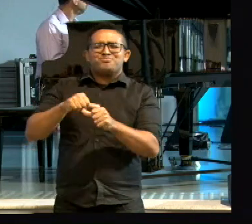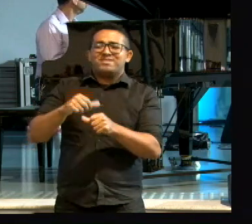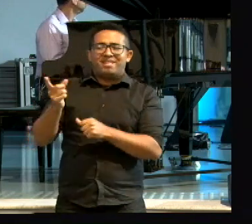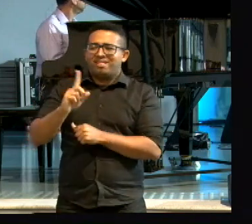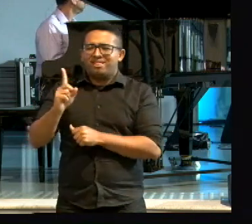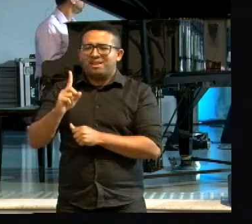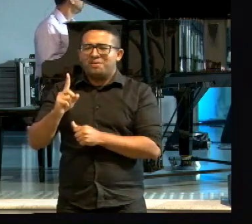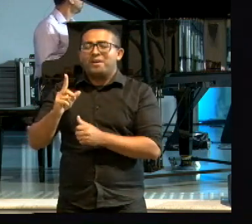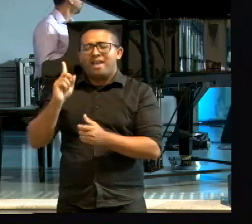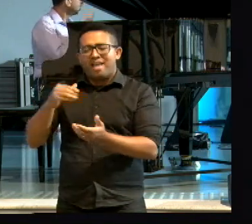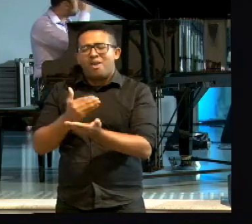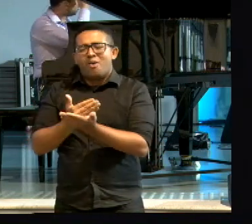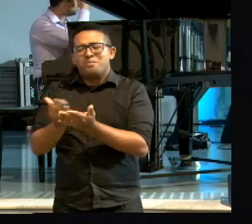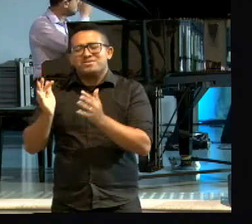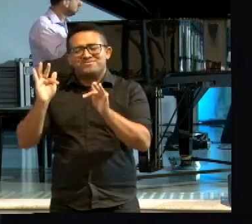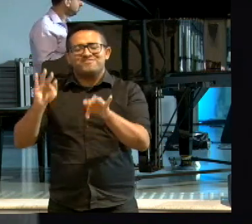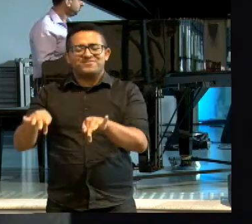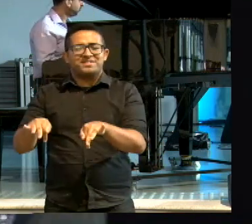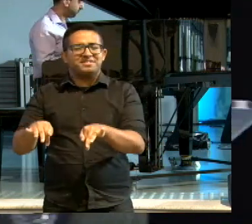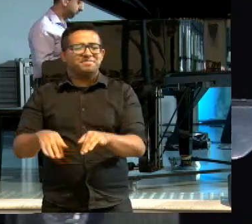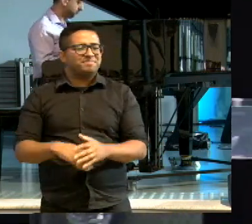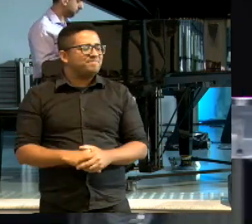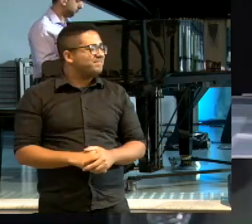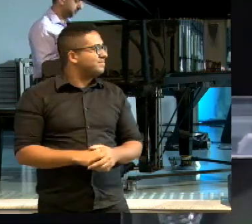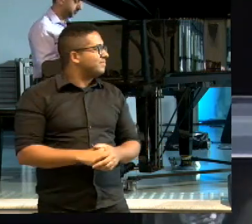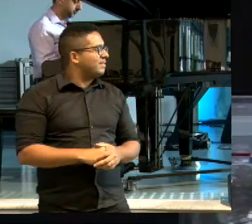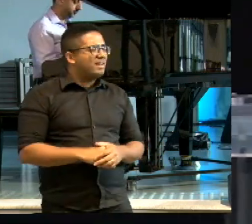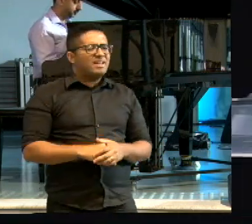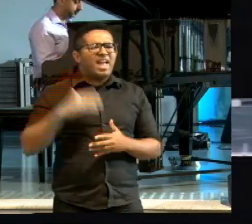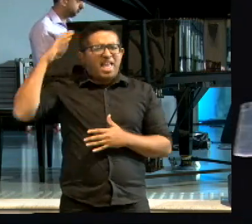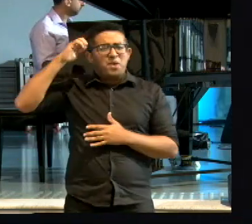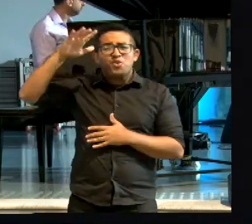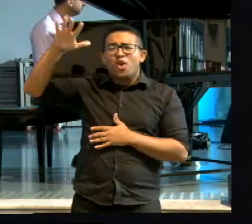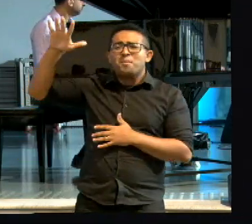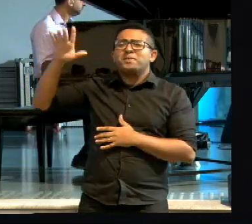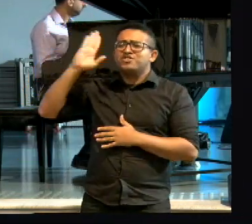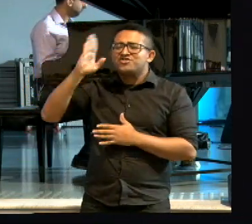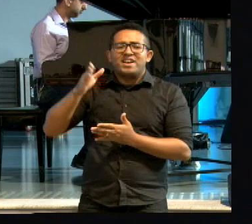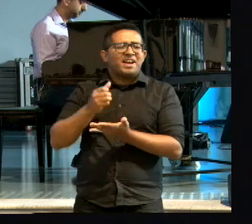é o começo de um fim. A Europa já foi